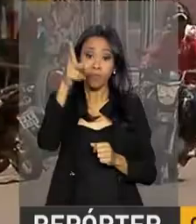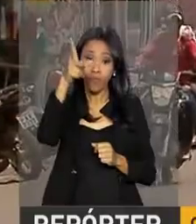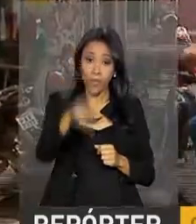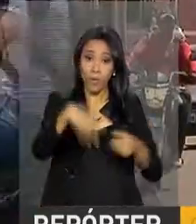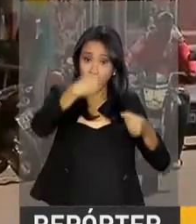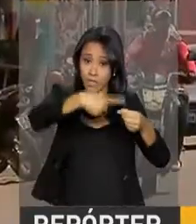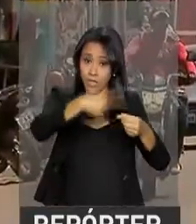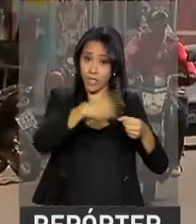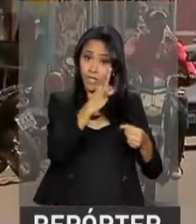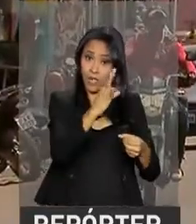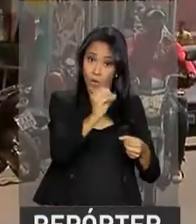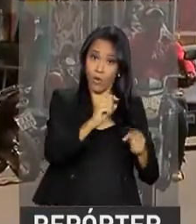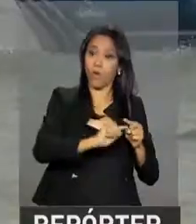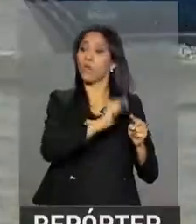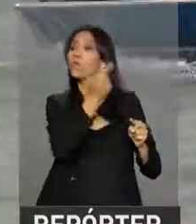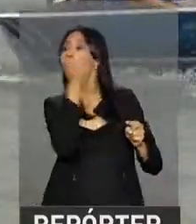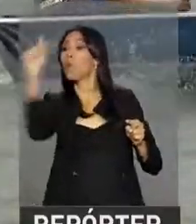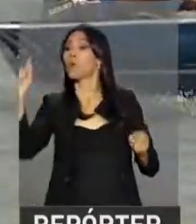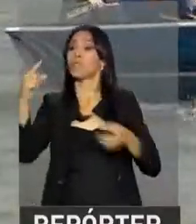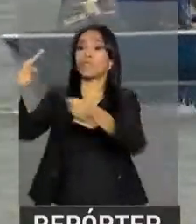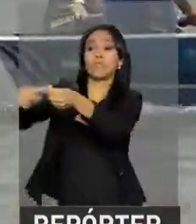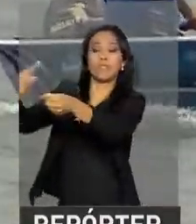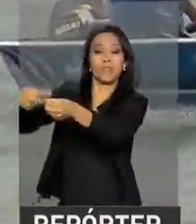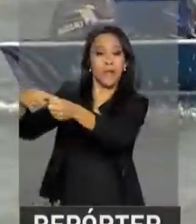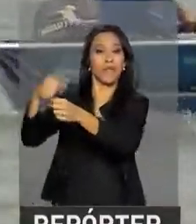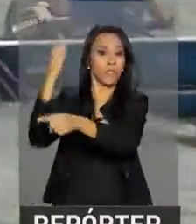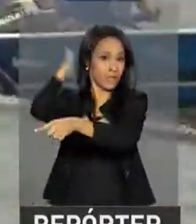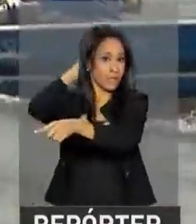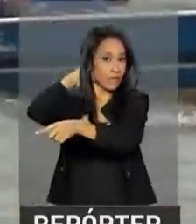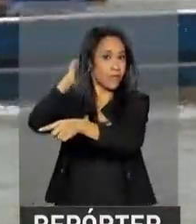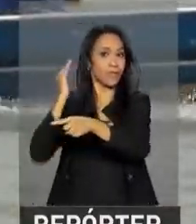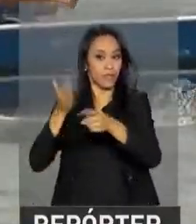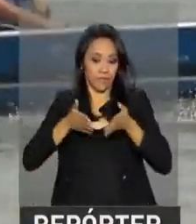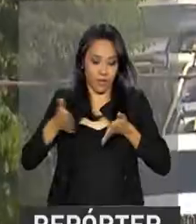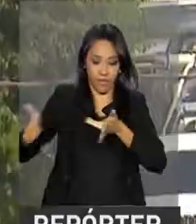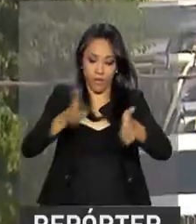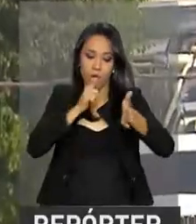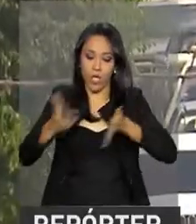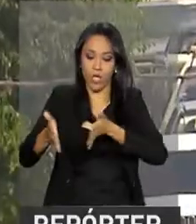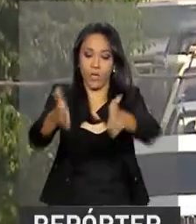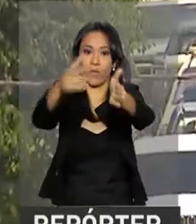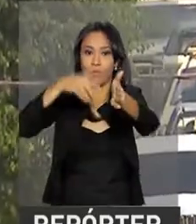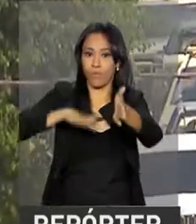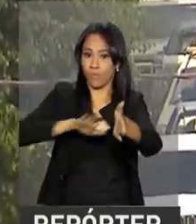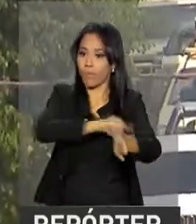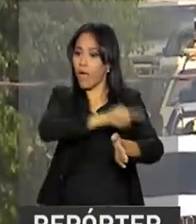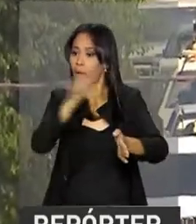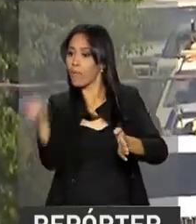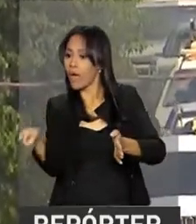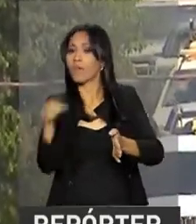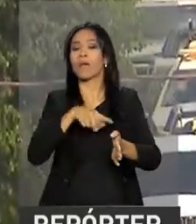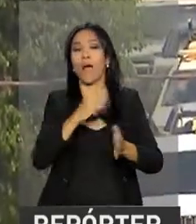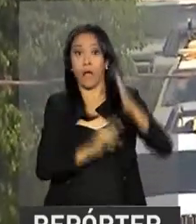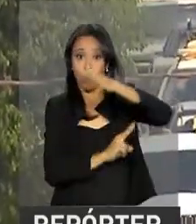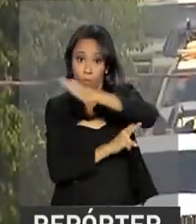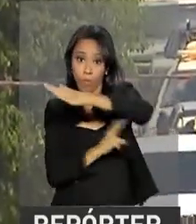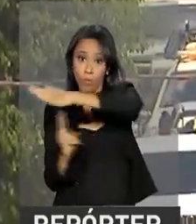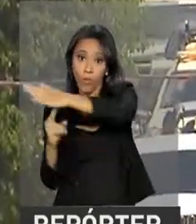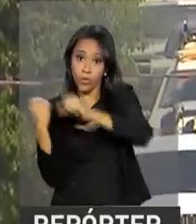xambioá a população de são geraldo do araguaia também acredita que a construção da ponte vai trazer desenvolvimento